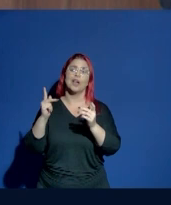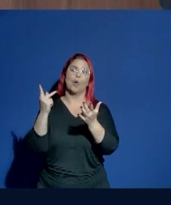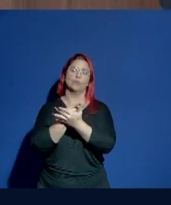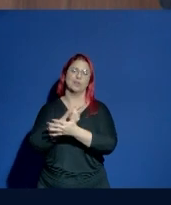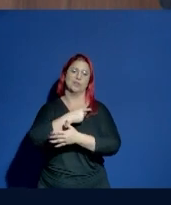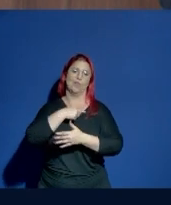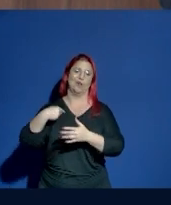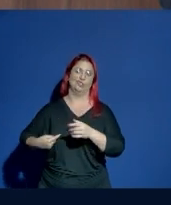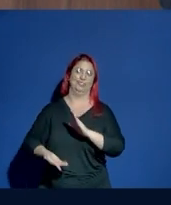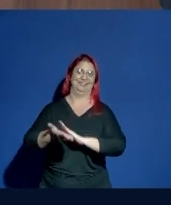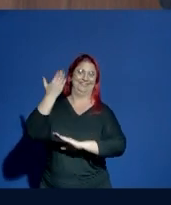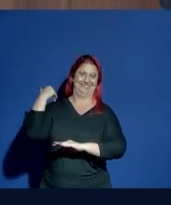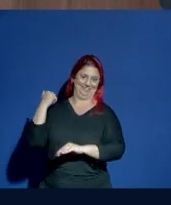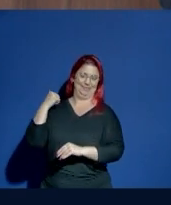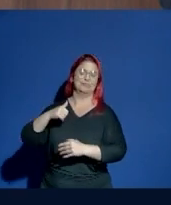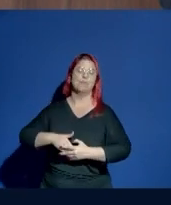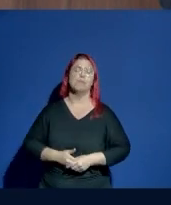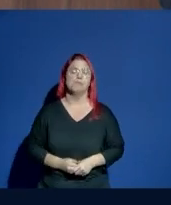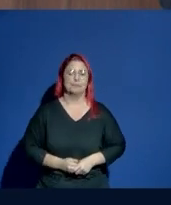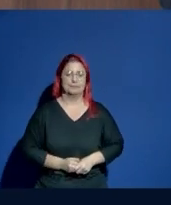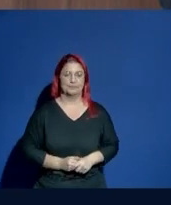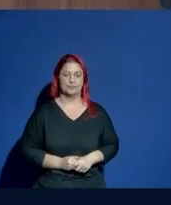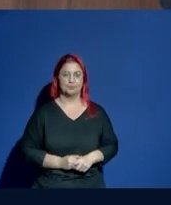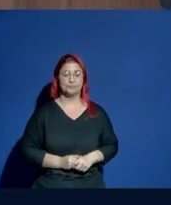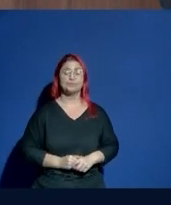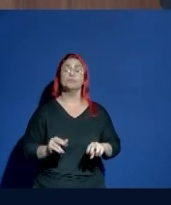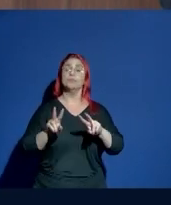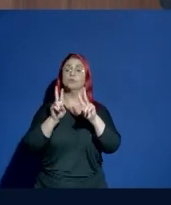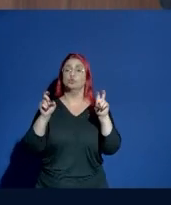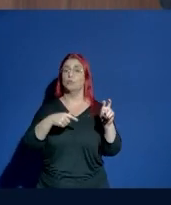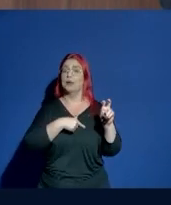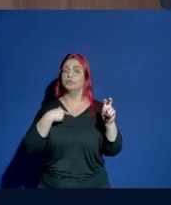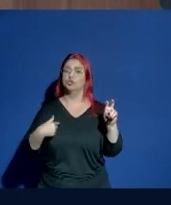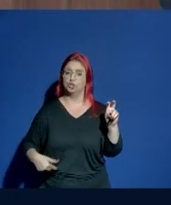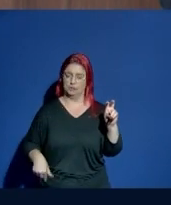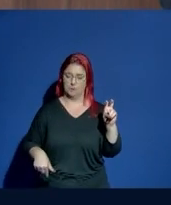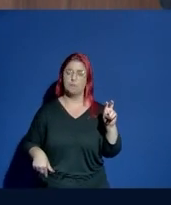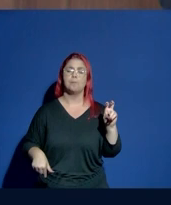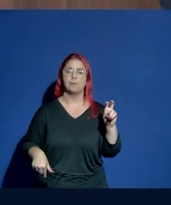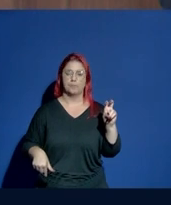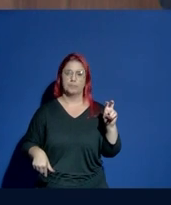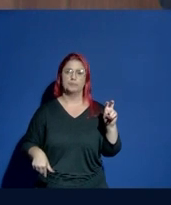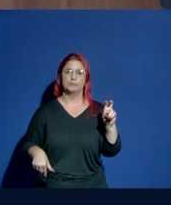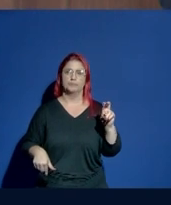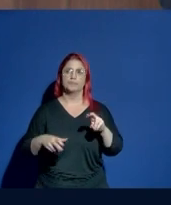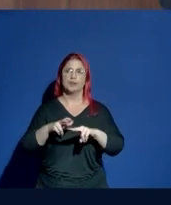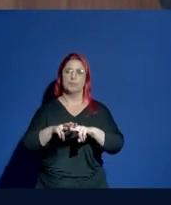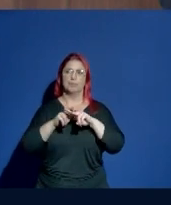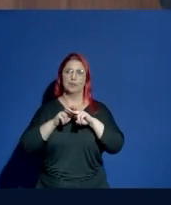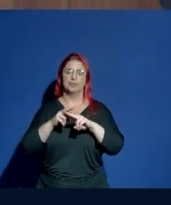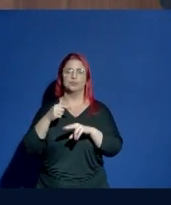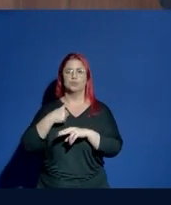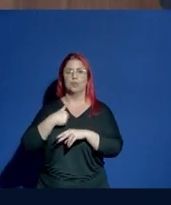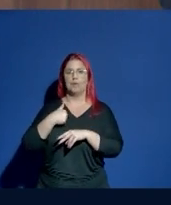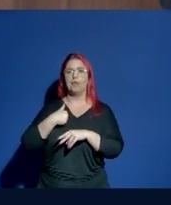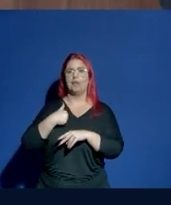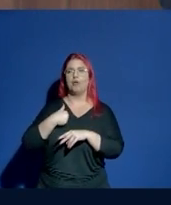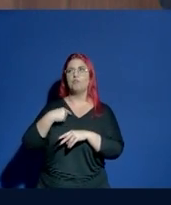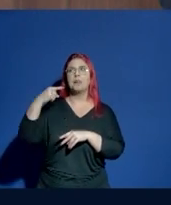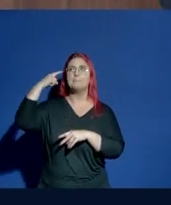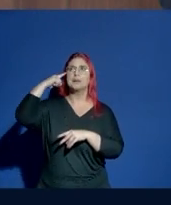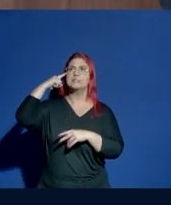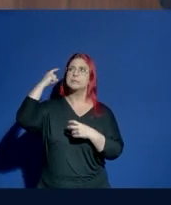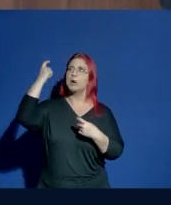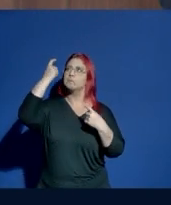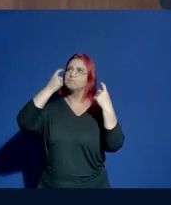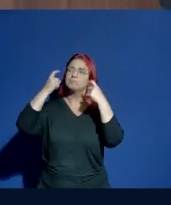China. Na questão da China, e é por isso que eu coloquei o meu concern, né, a minha preocupação